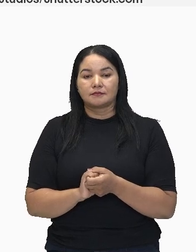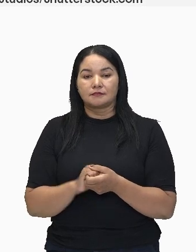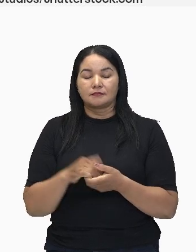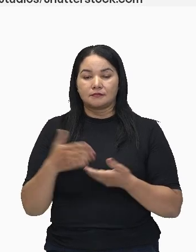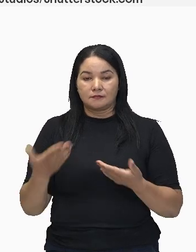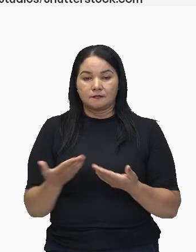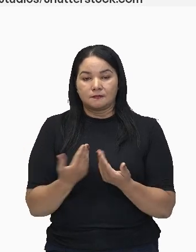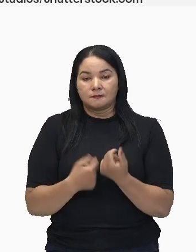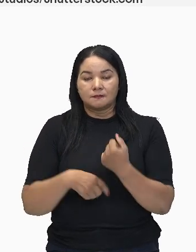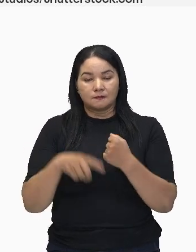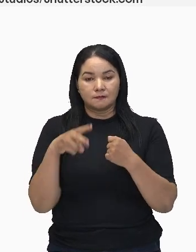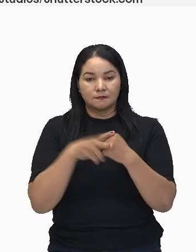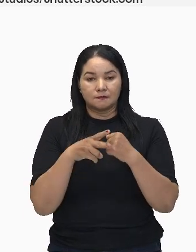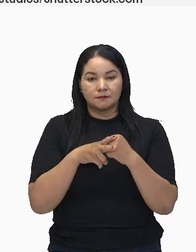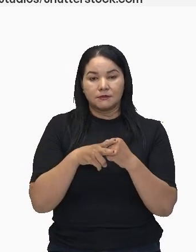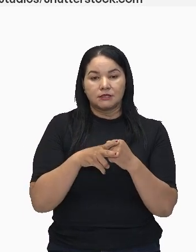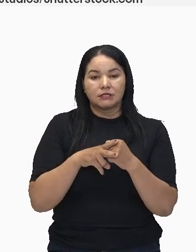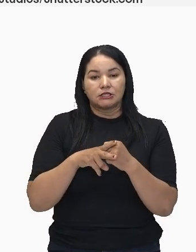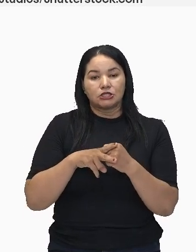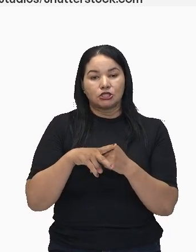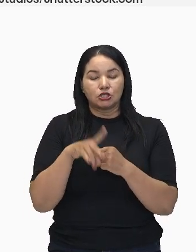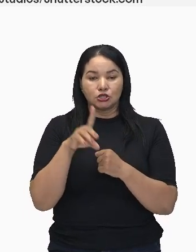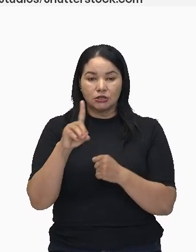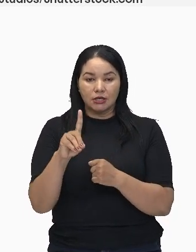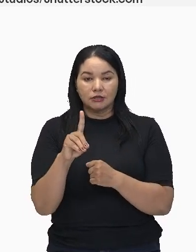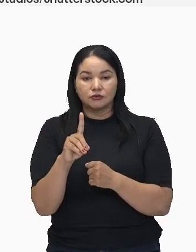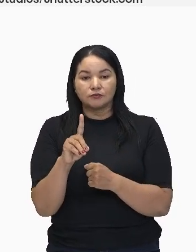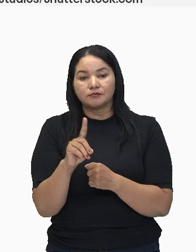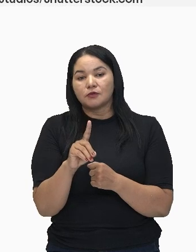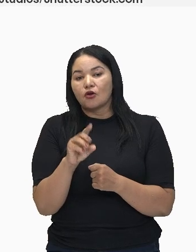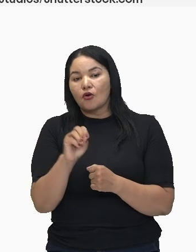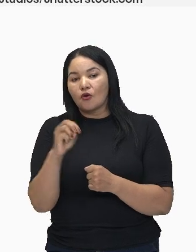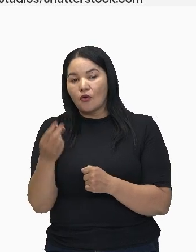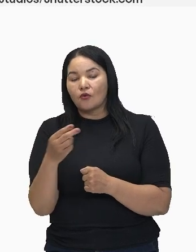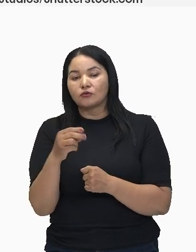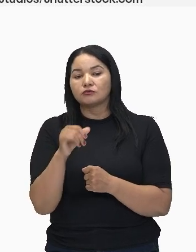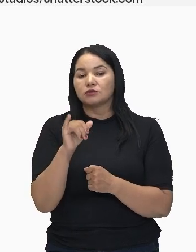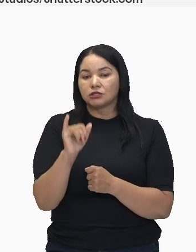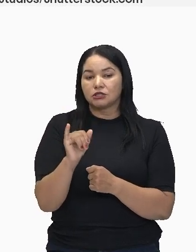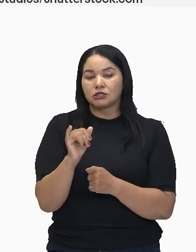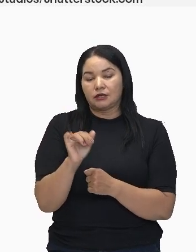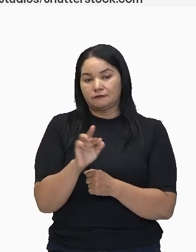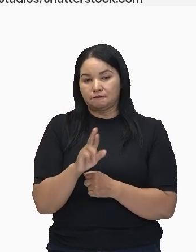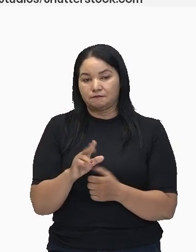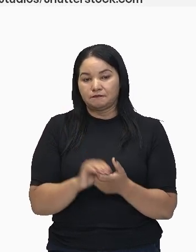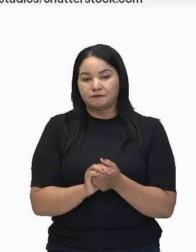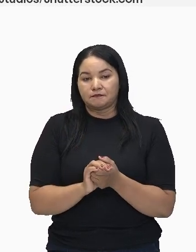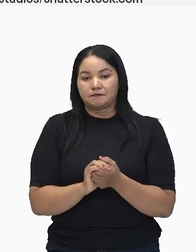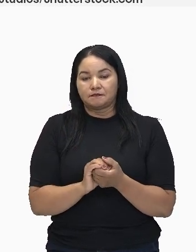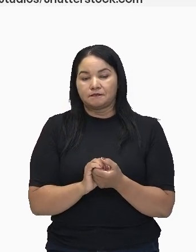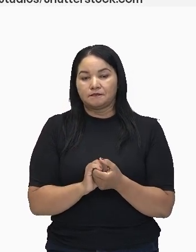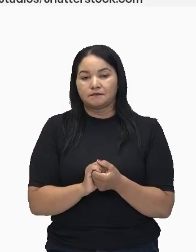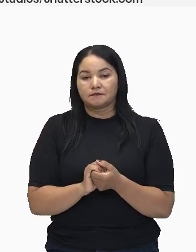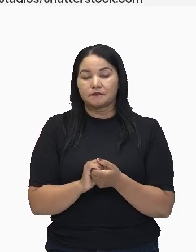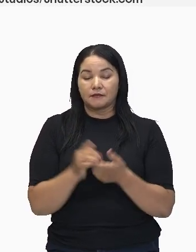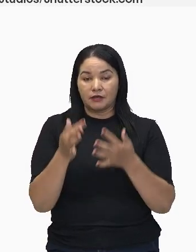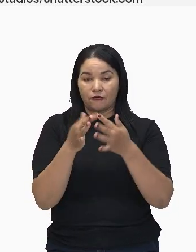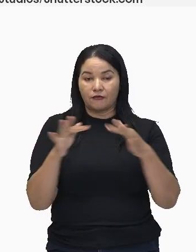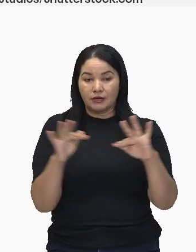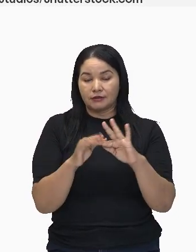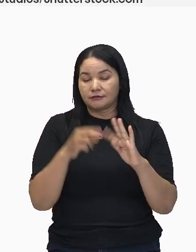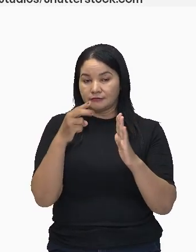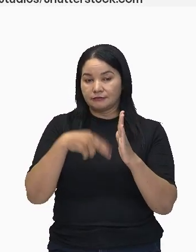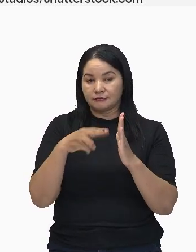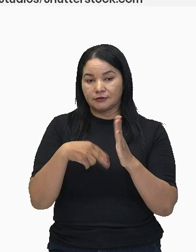Pronombre directo e indirecto juntos. E agora, trabalhando os dois juntos. Alejandro sempre lê o periódico